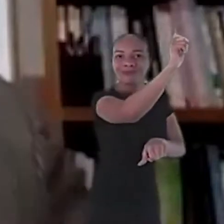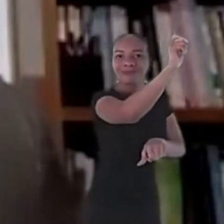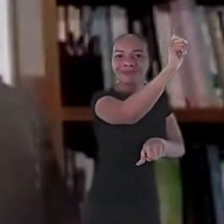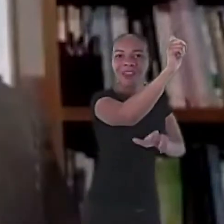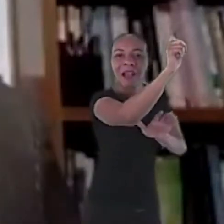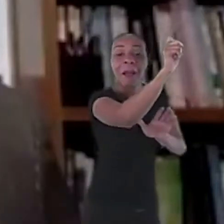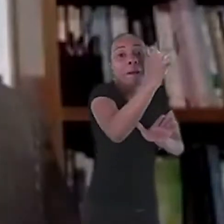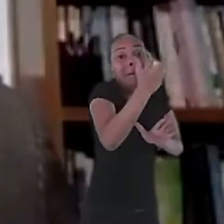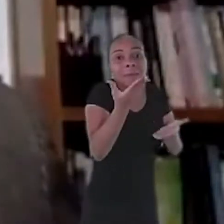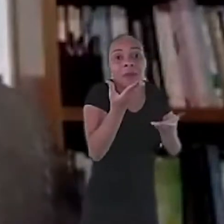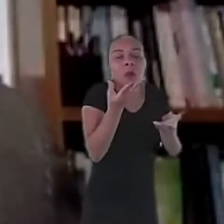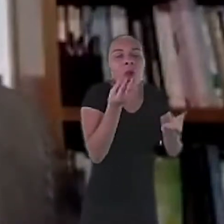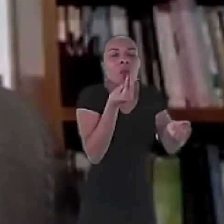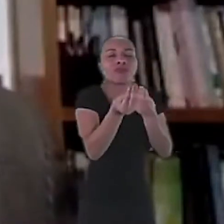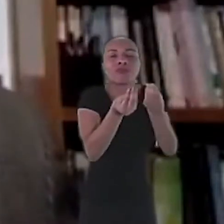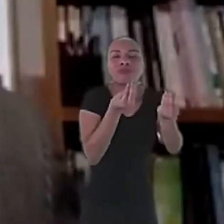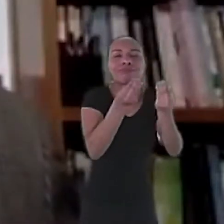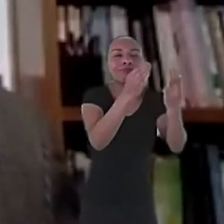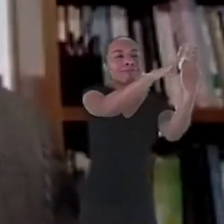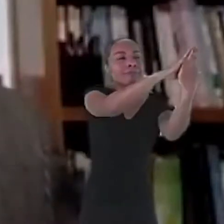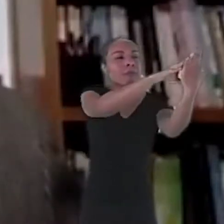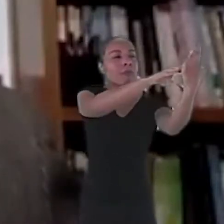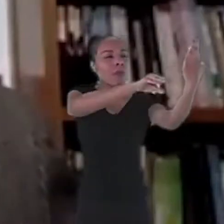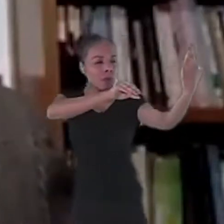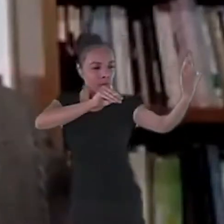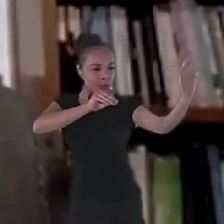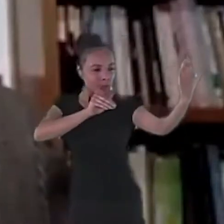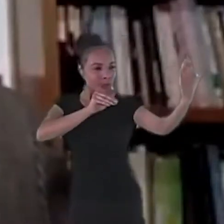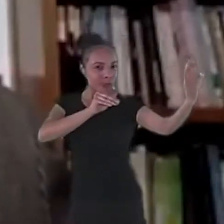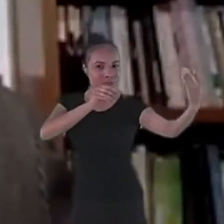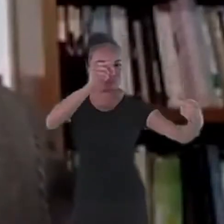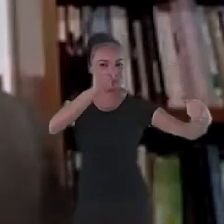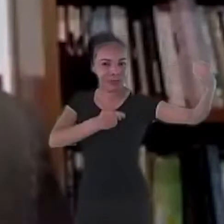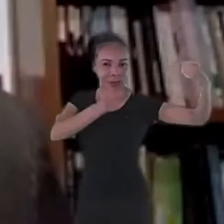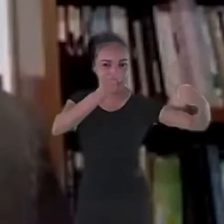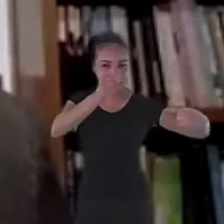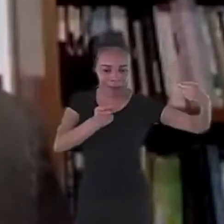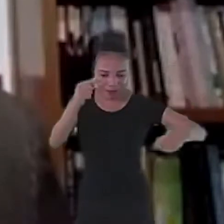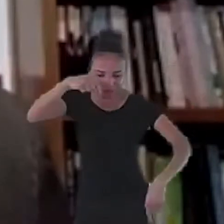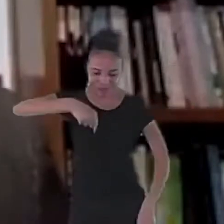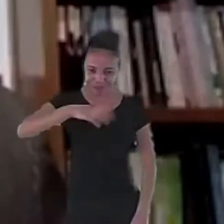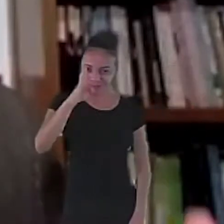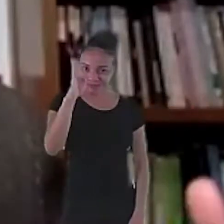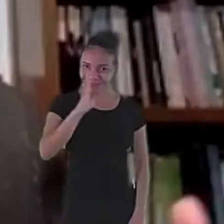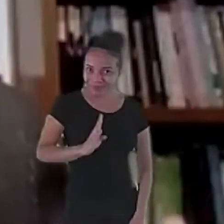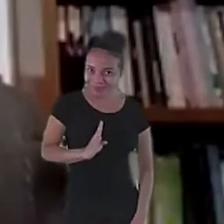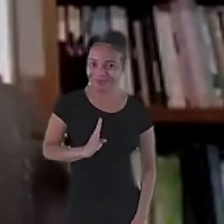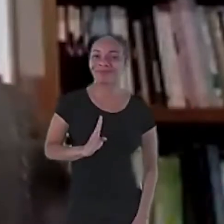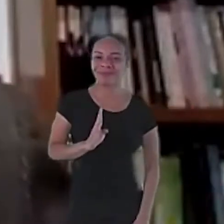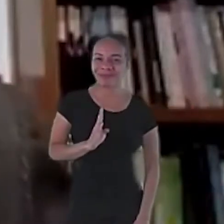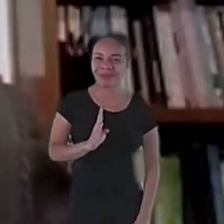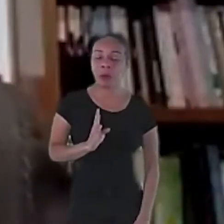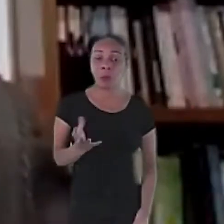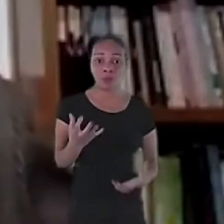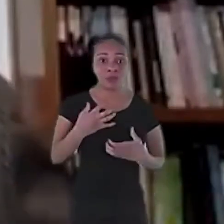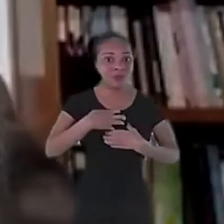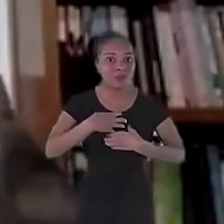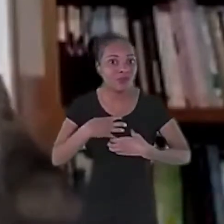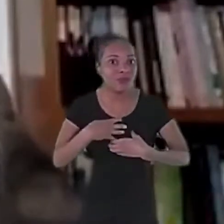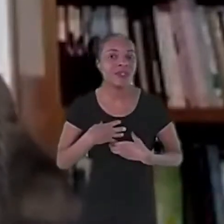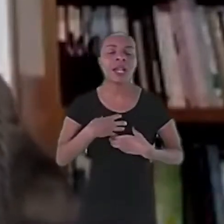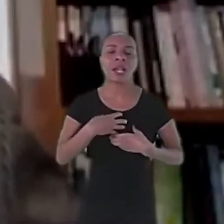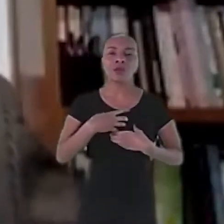de ampliar os horizontes do debate político brasileiro, como forma